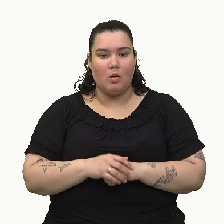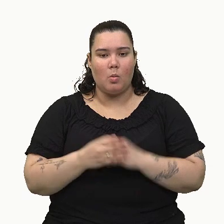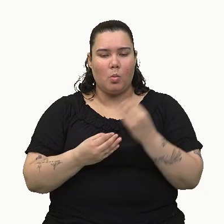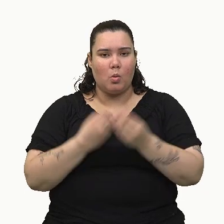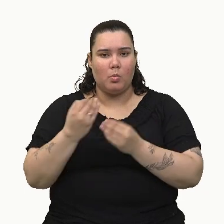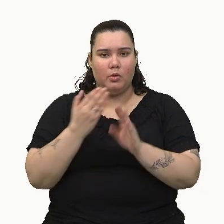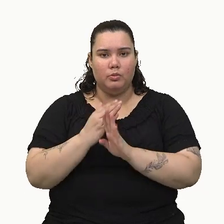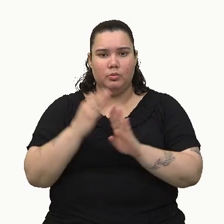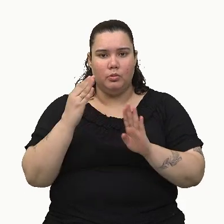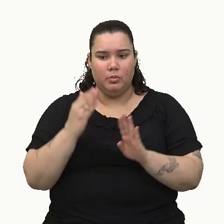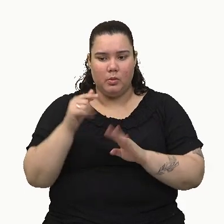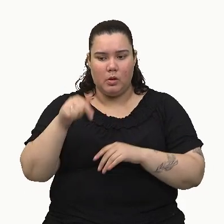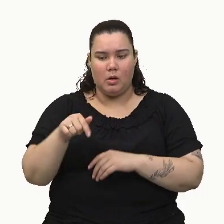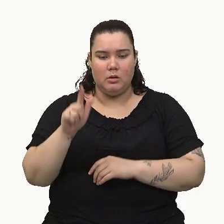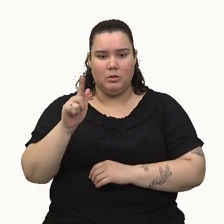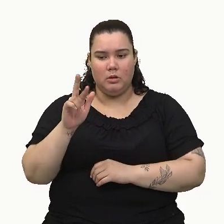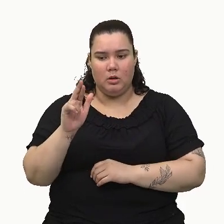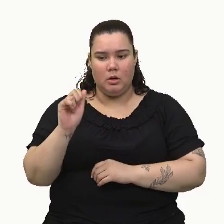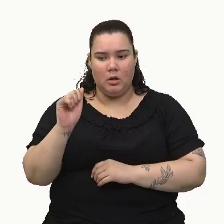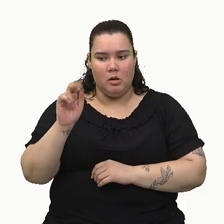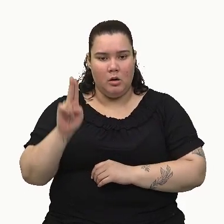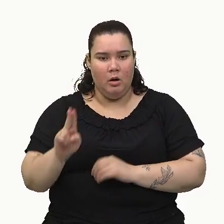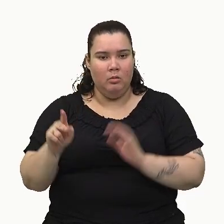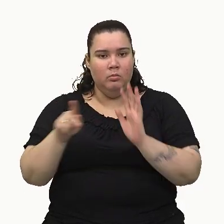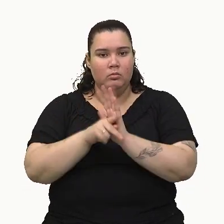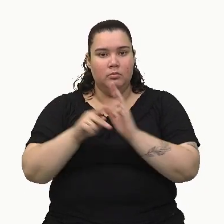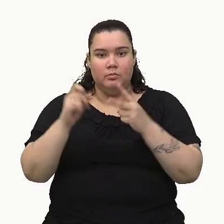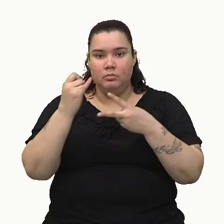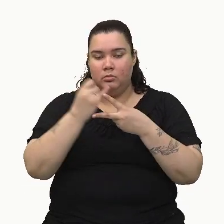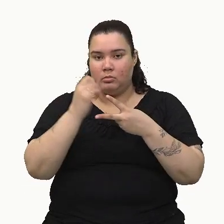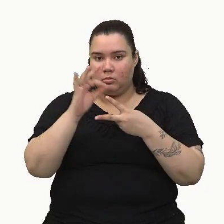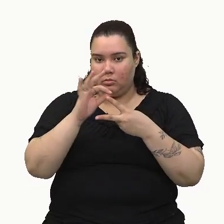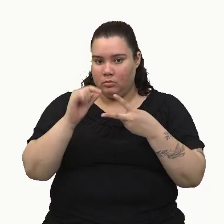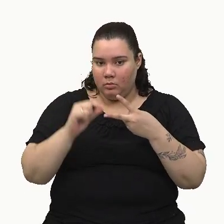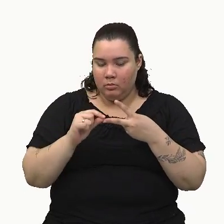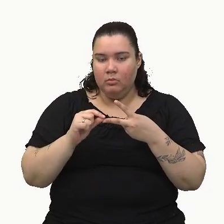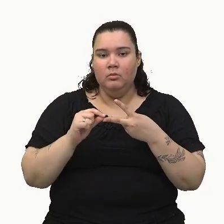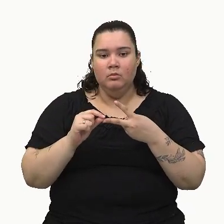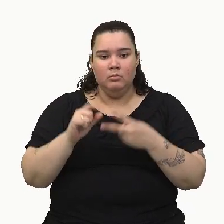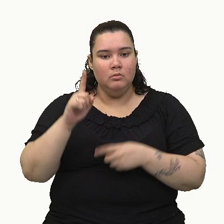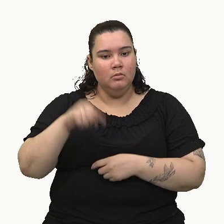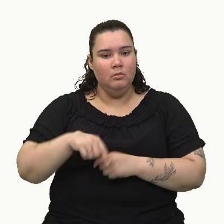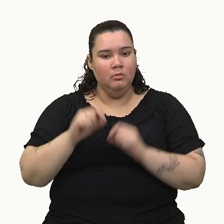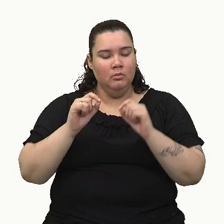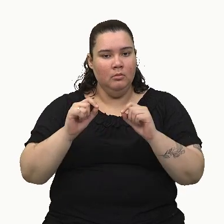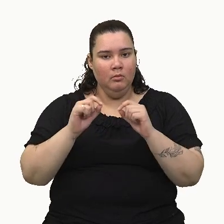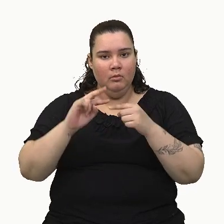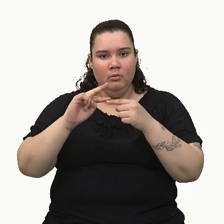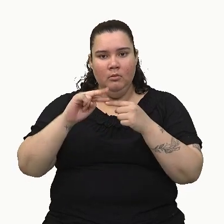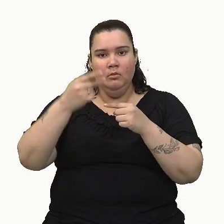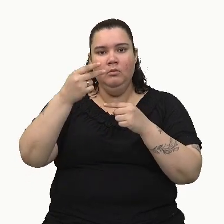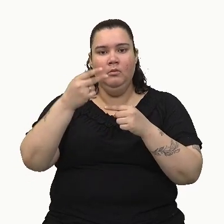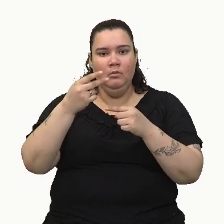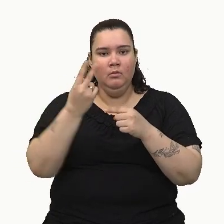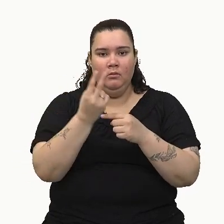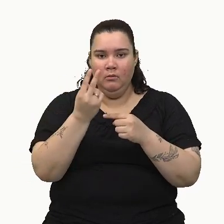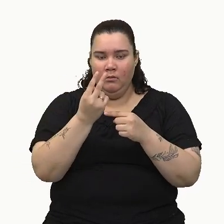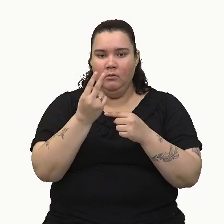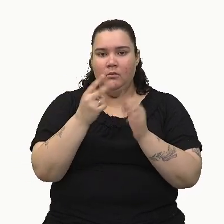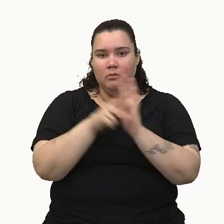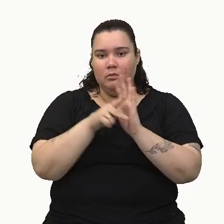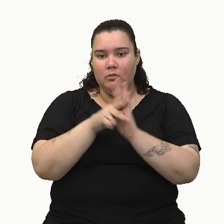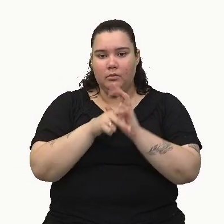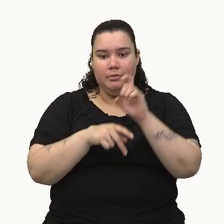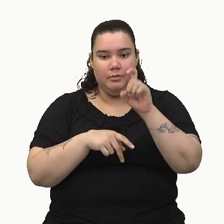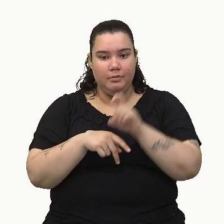o grau do polinômio ou o grau da função polinomial sempre é o maior dos expoentes. Então,